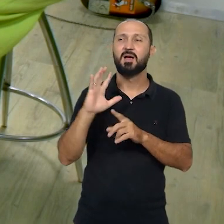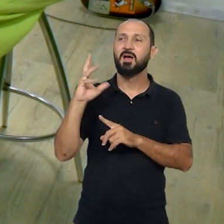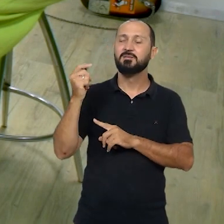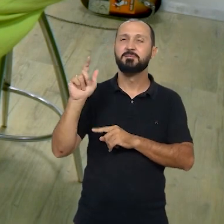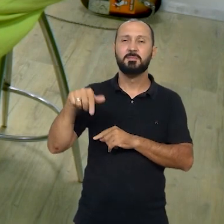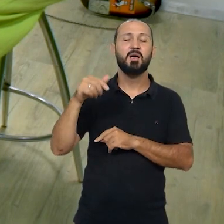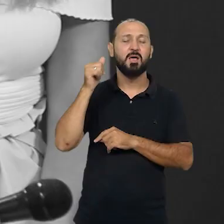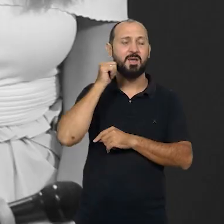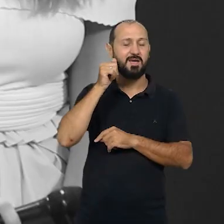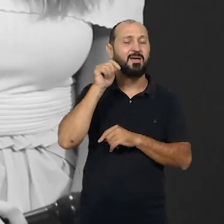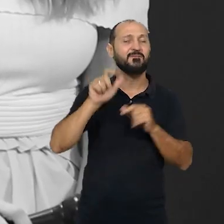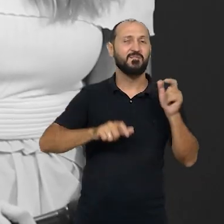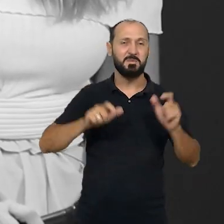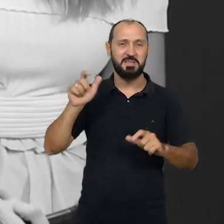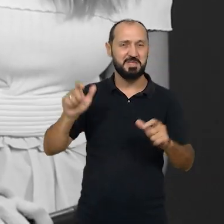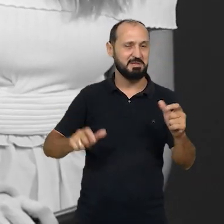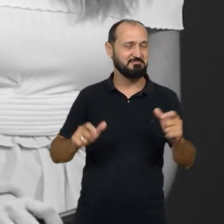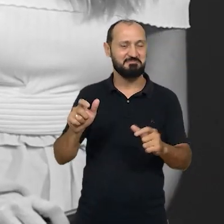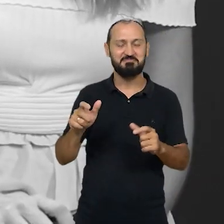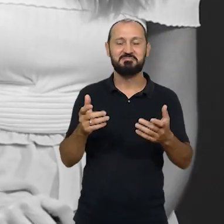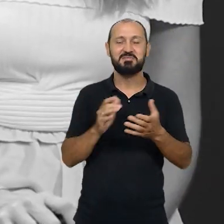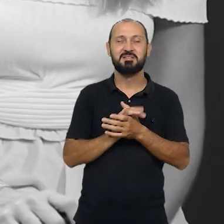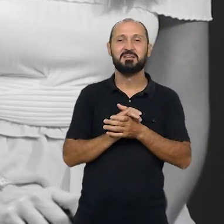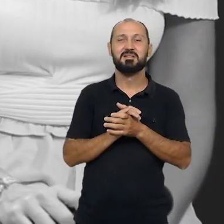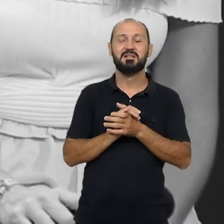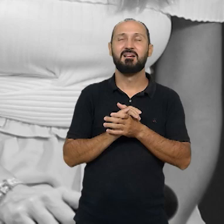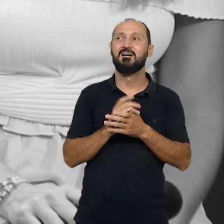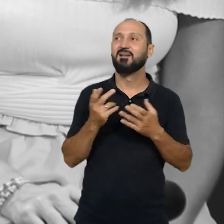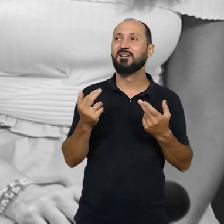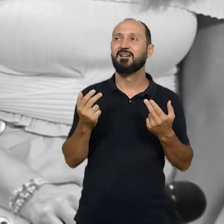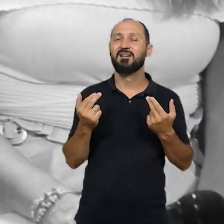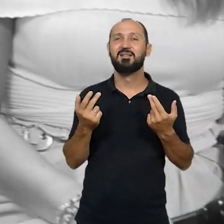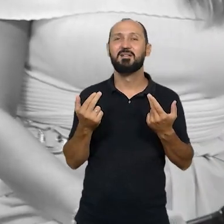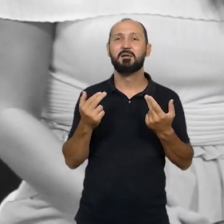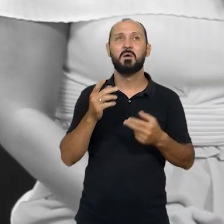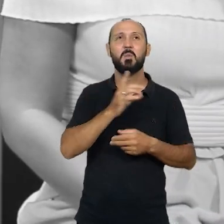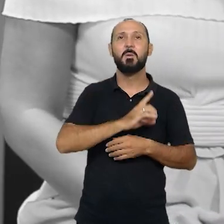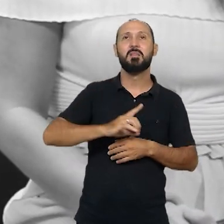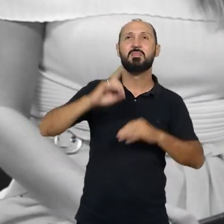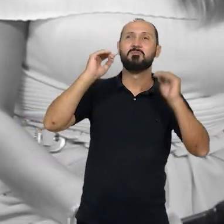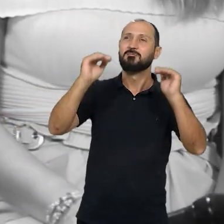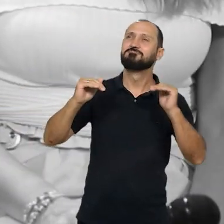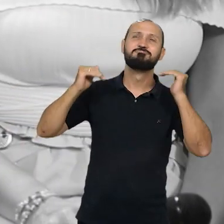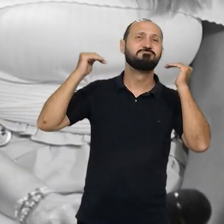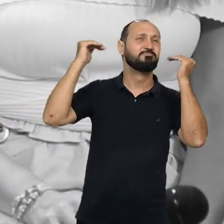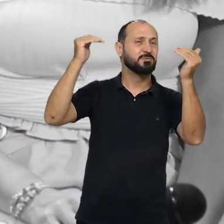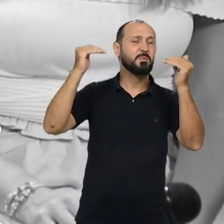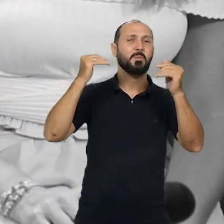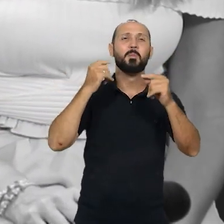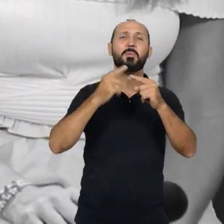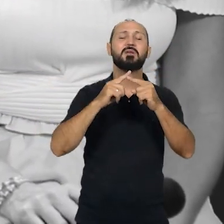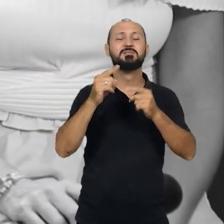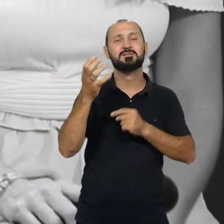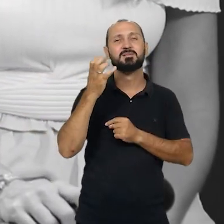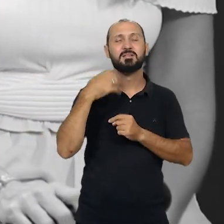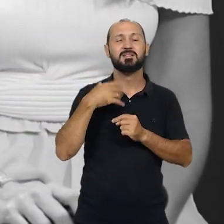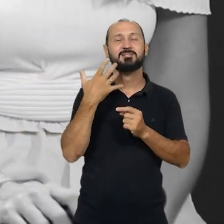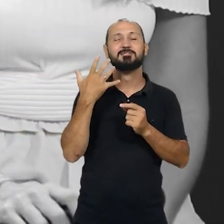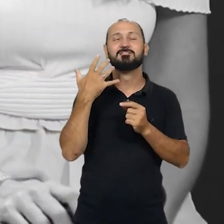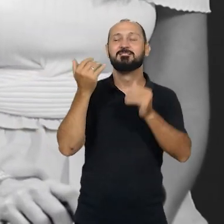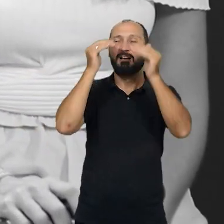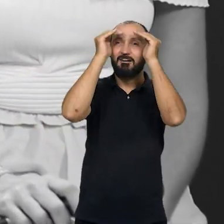da natureza, né? Na mitologia grega, né? Mitologia grega. E aí a gente queria colocar esse significado e a arte em